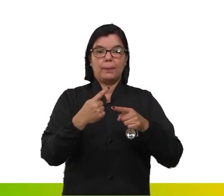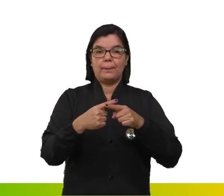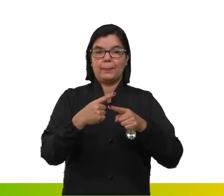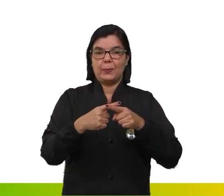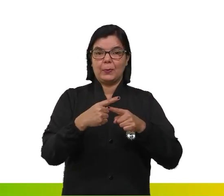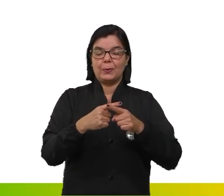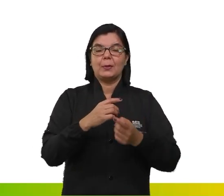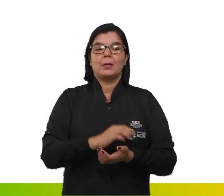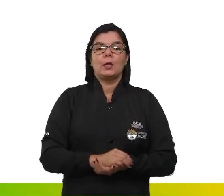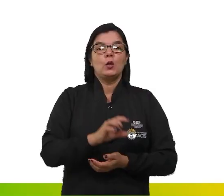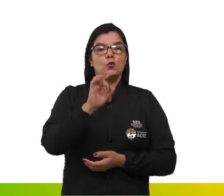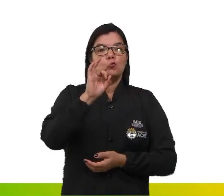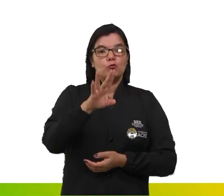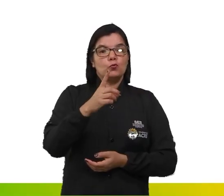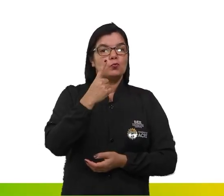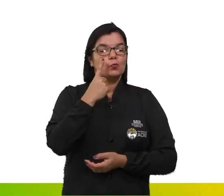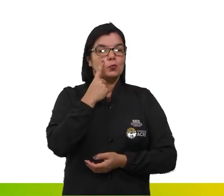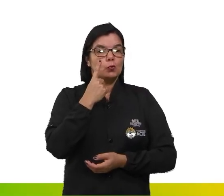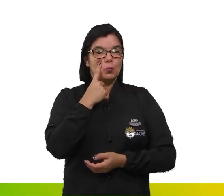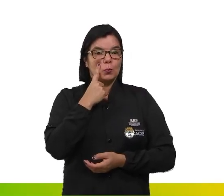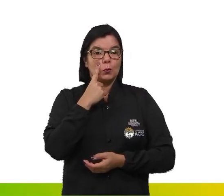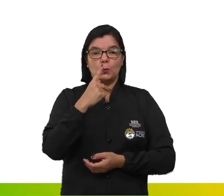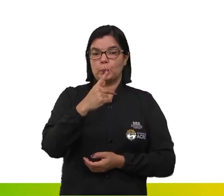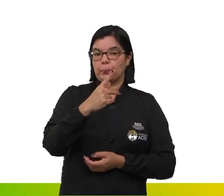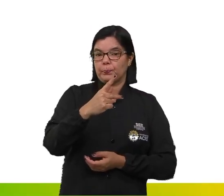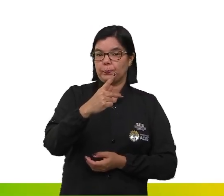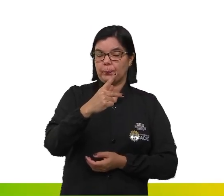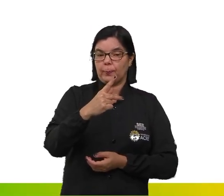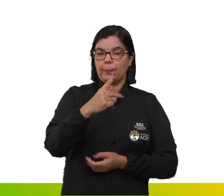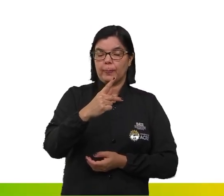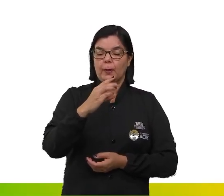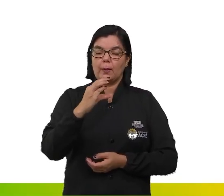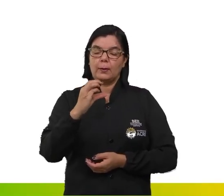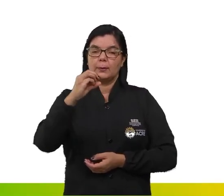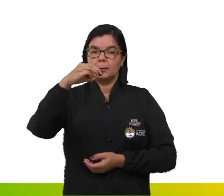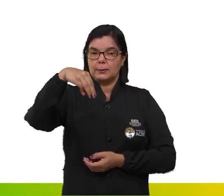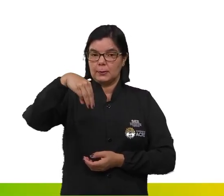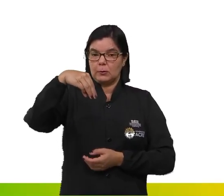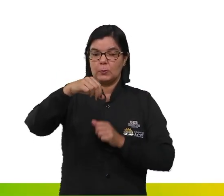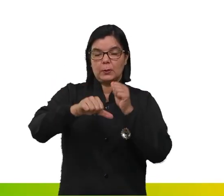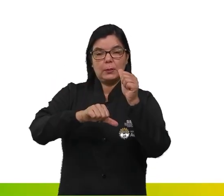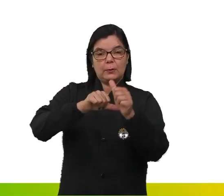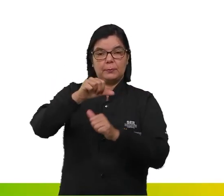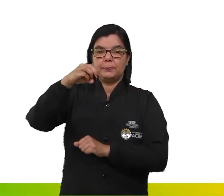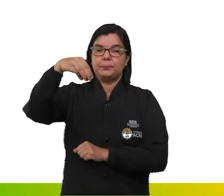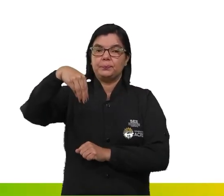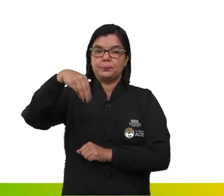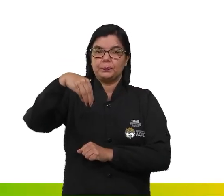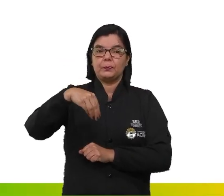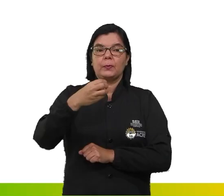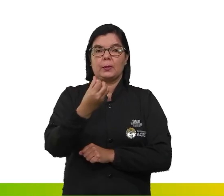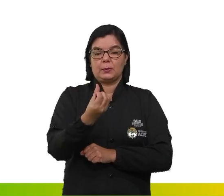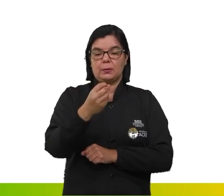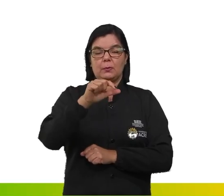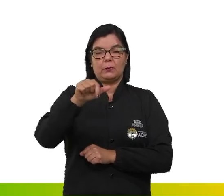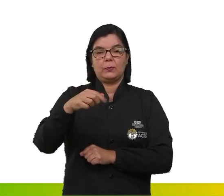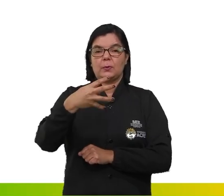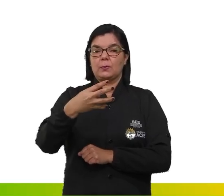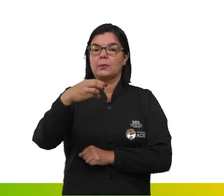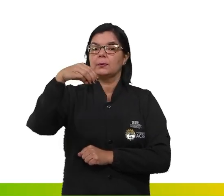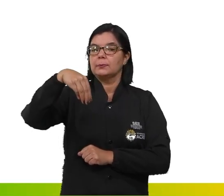era só pegar o perímetro, que estava em centímetro, e transformar para metro. Então,